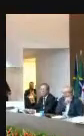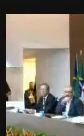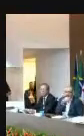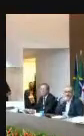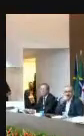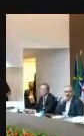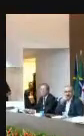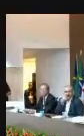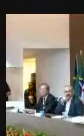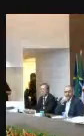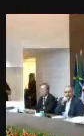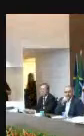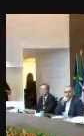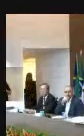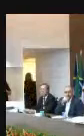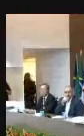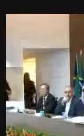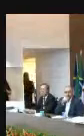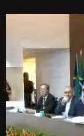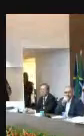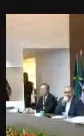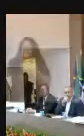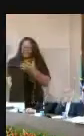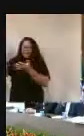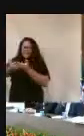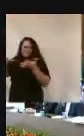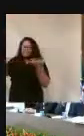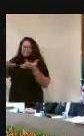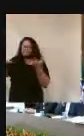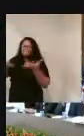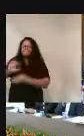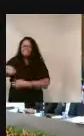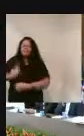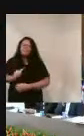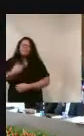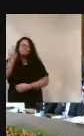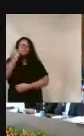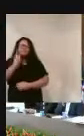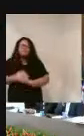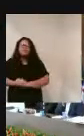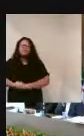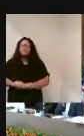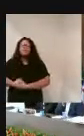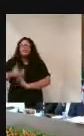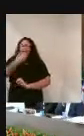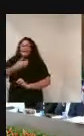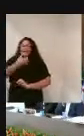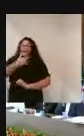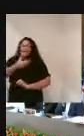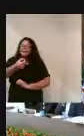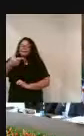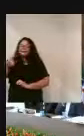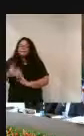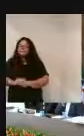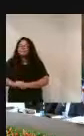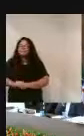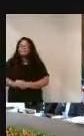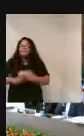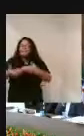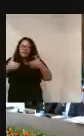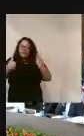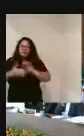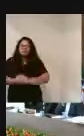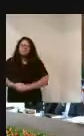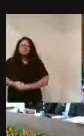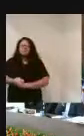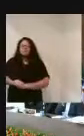né? Depois a gente conseguiu, em dezembro de 2020, inaugurar um dos maiores complexos de reciclagem na capital do país,